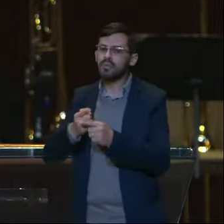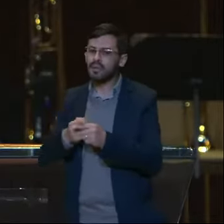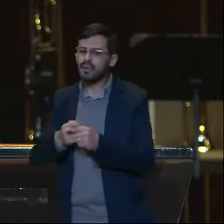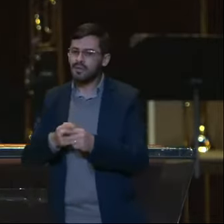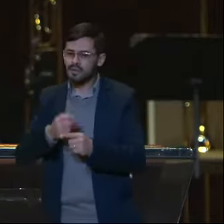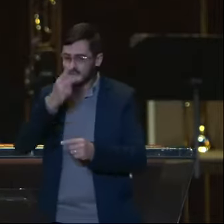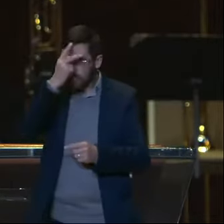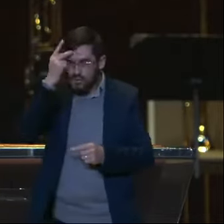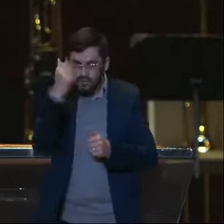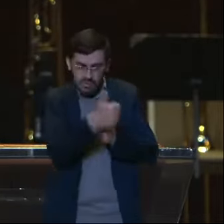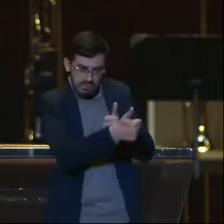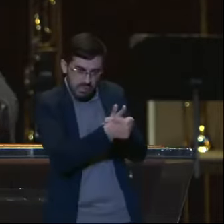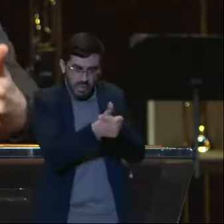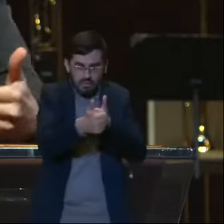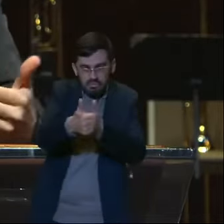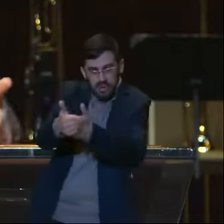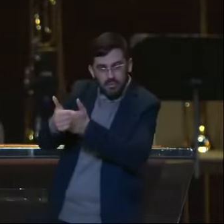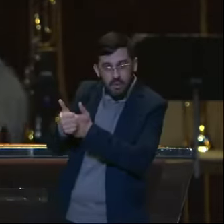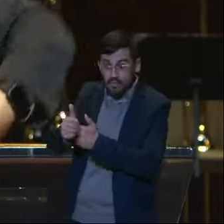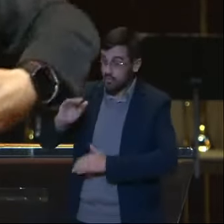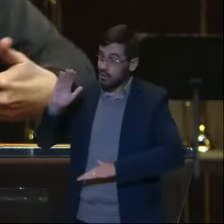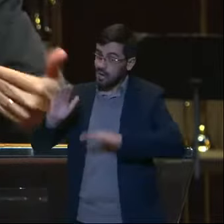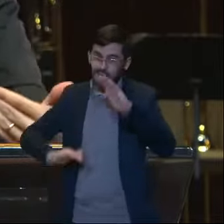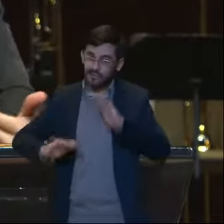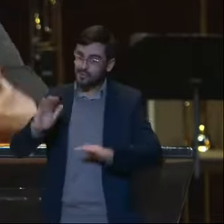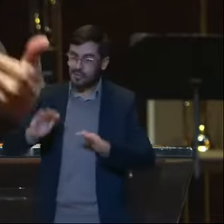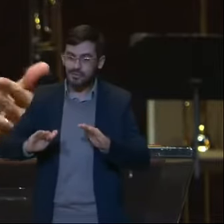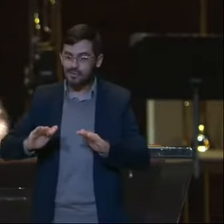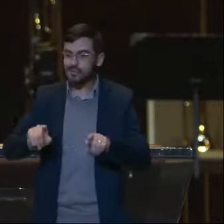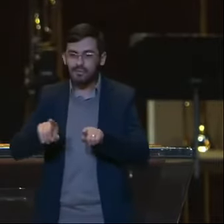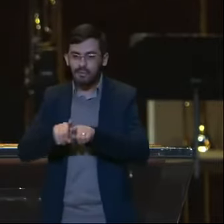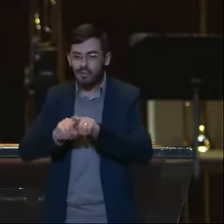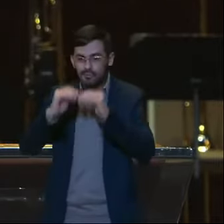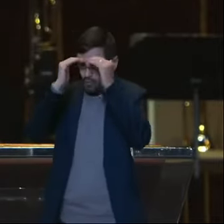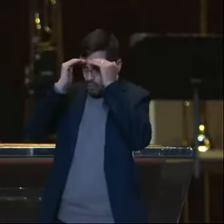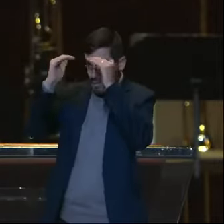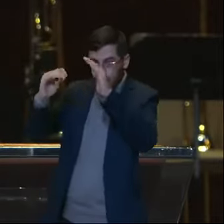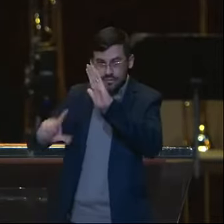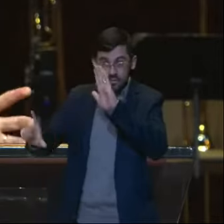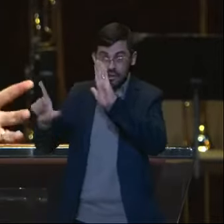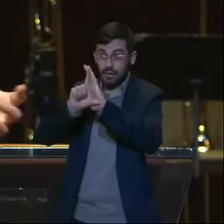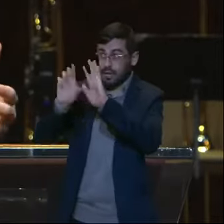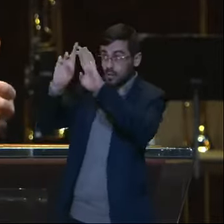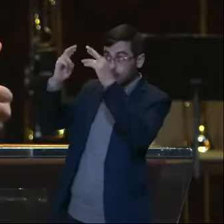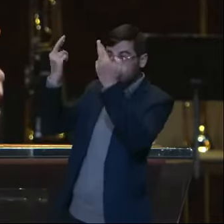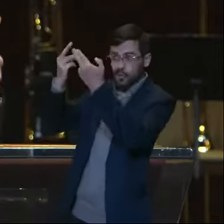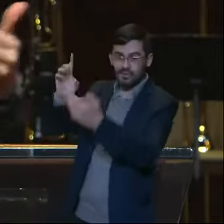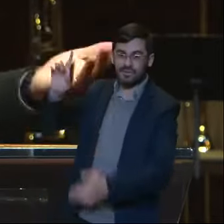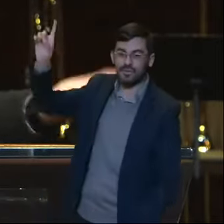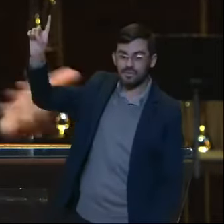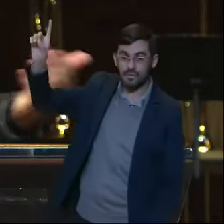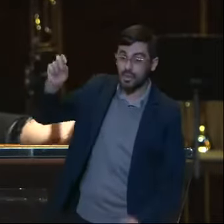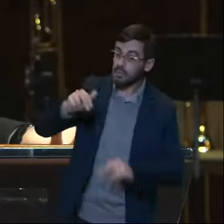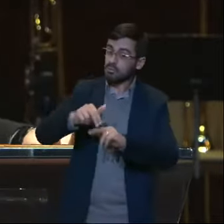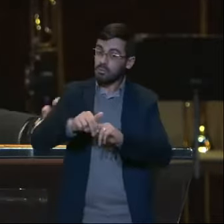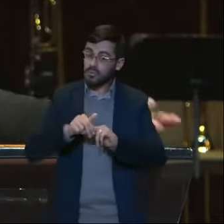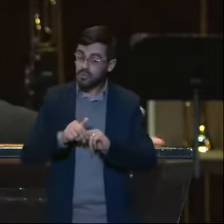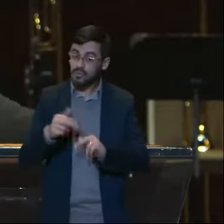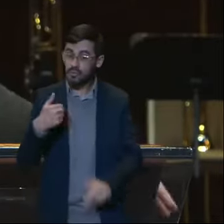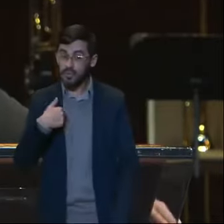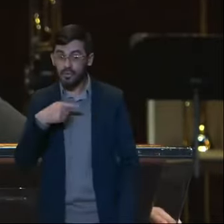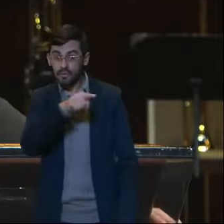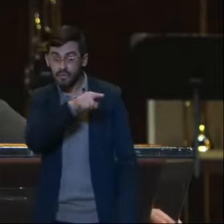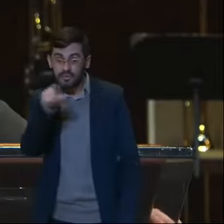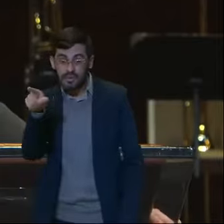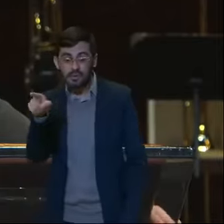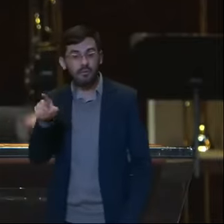que nos cercam, não seguem a mesma lógica, a mesma lei do reino de Deus. Por isso que eu e você vamos ser diferentes